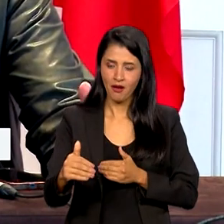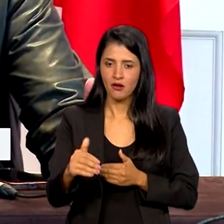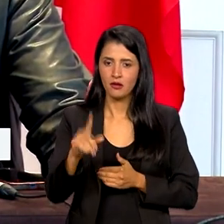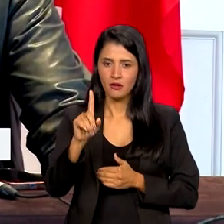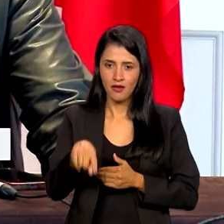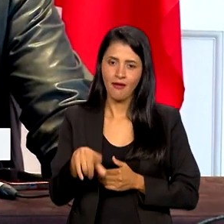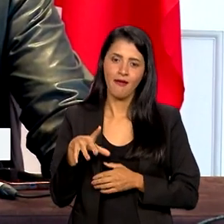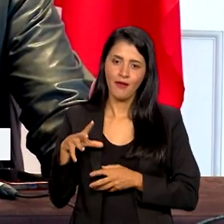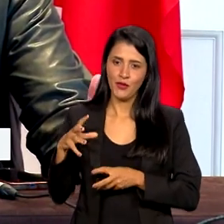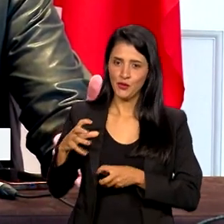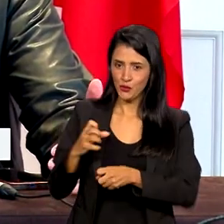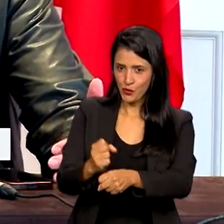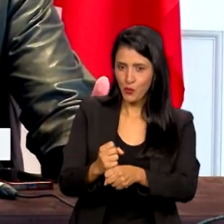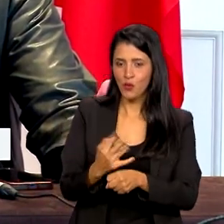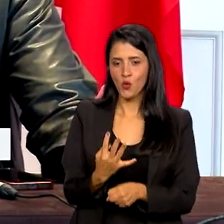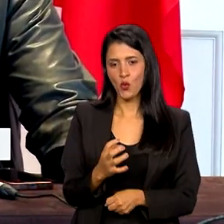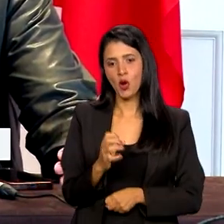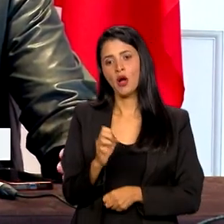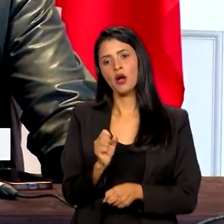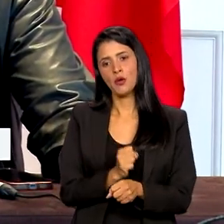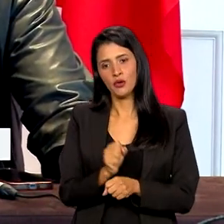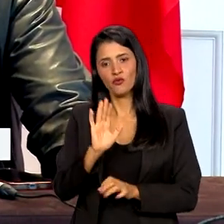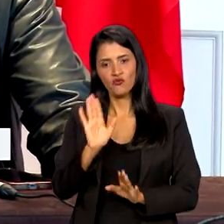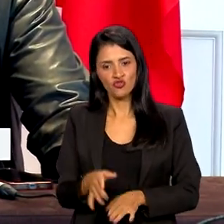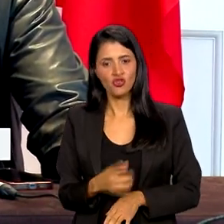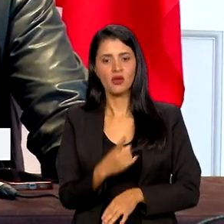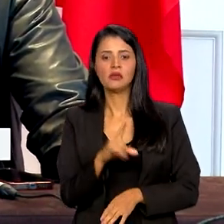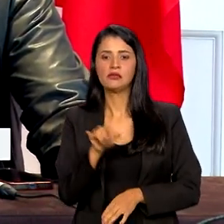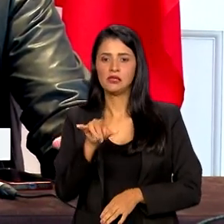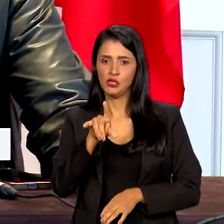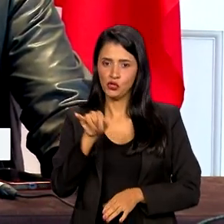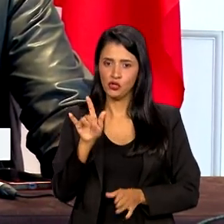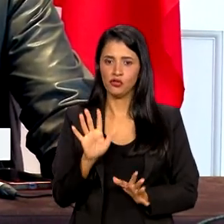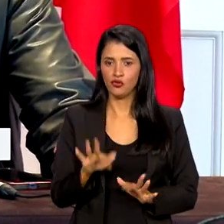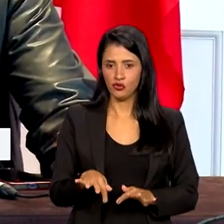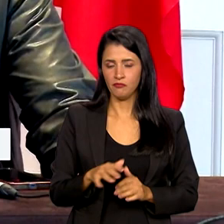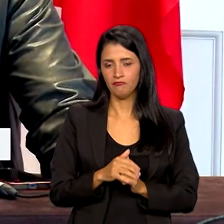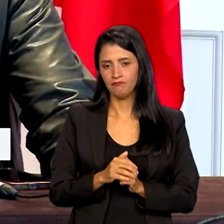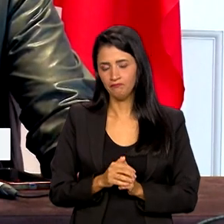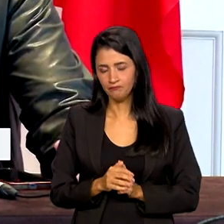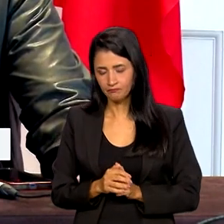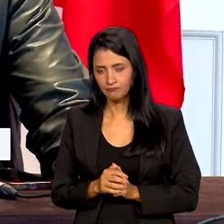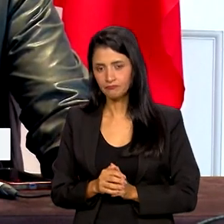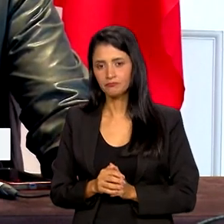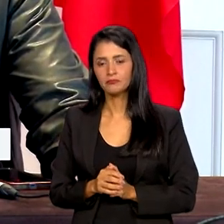são 4 anos, embora a gente já tenha feito 100 dias dos 4 anos. E